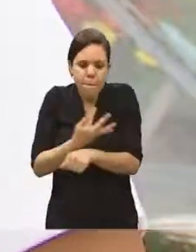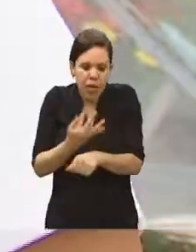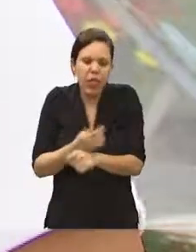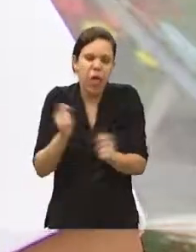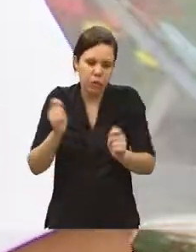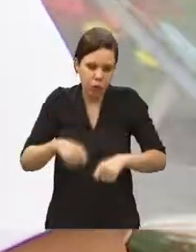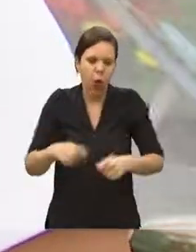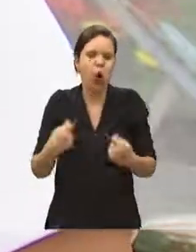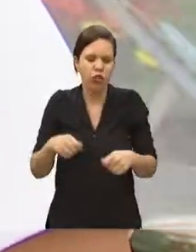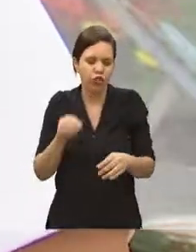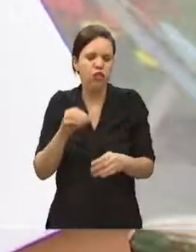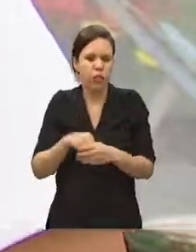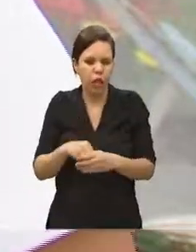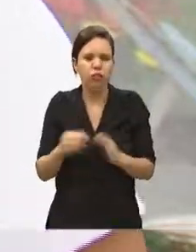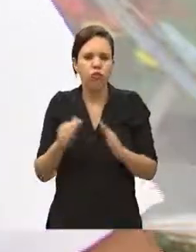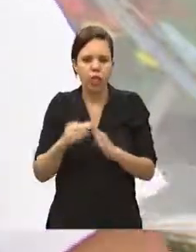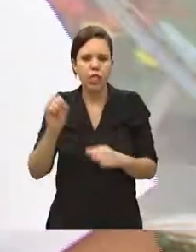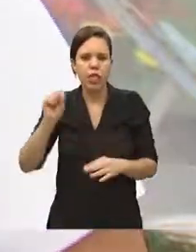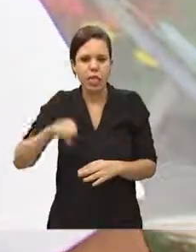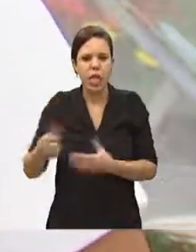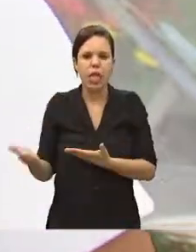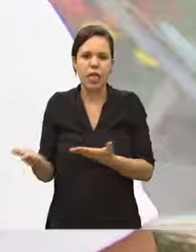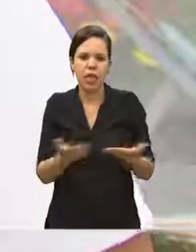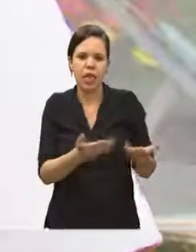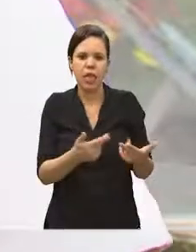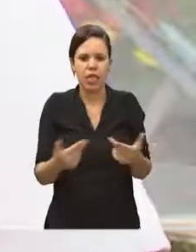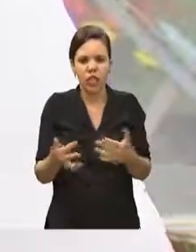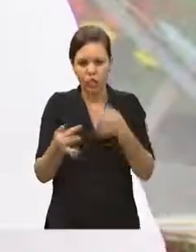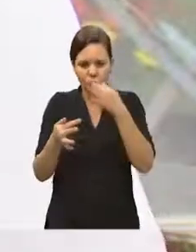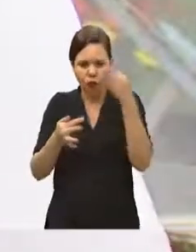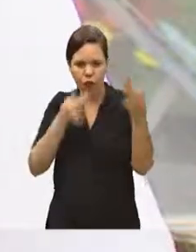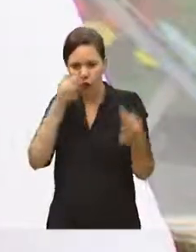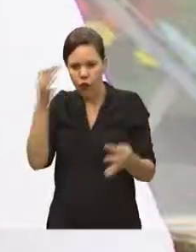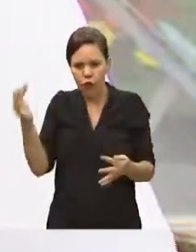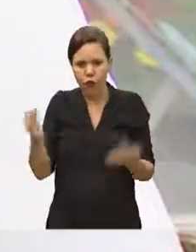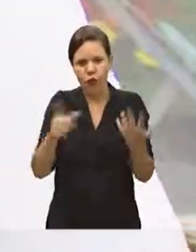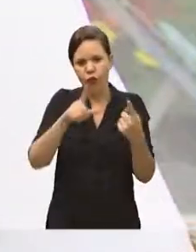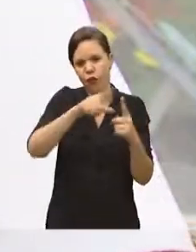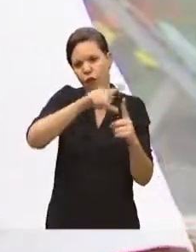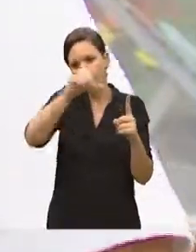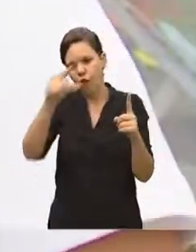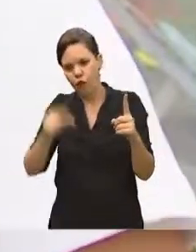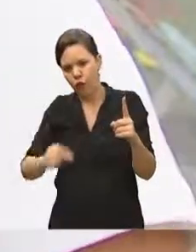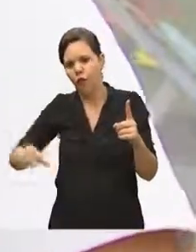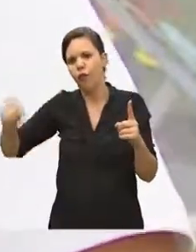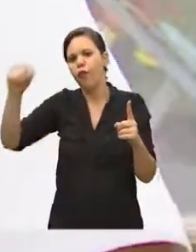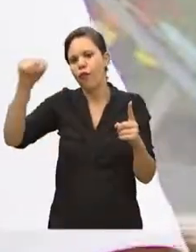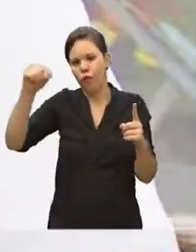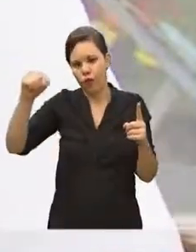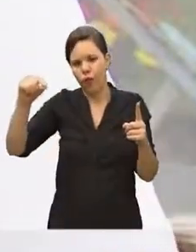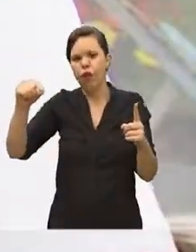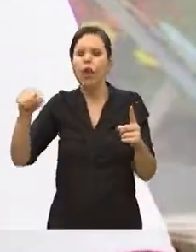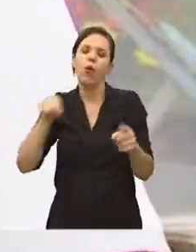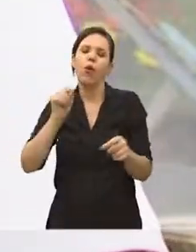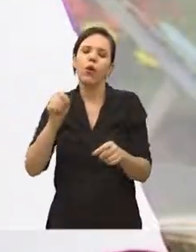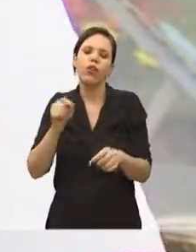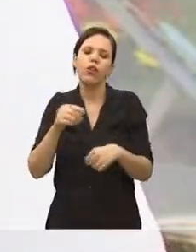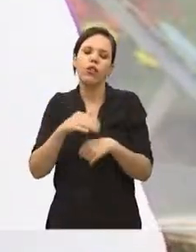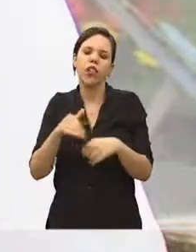sem natureza dentro de casa, né? Pode trazer a flor, a folhagem, a planta de